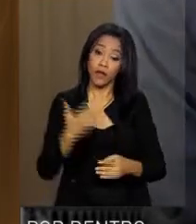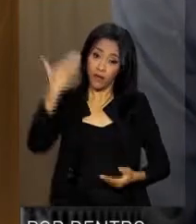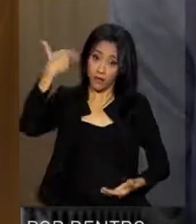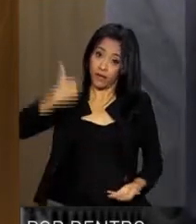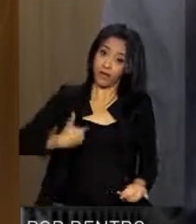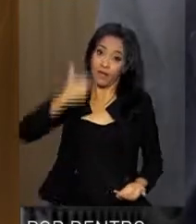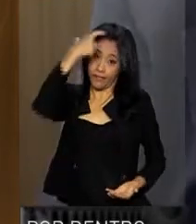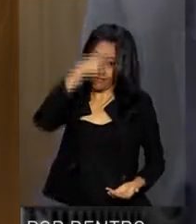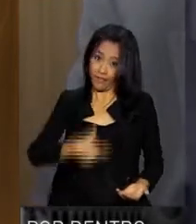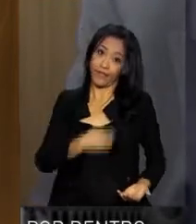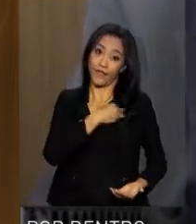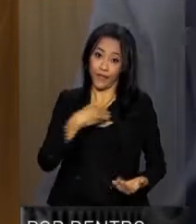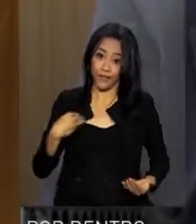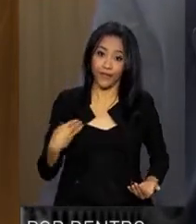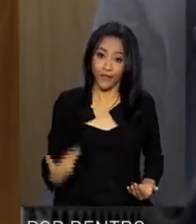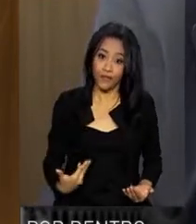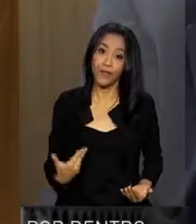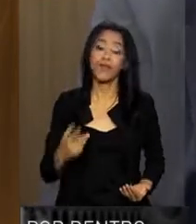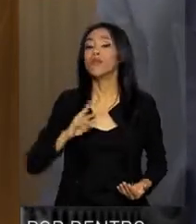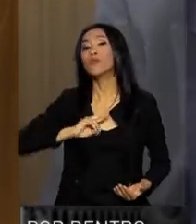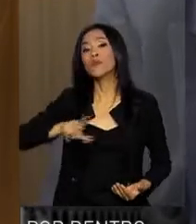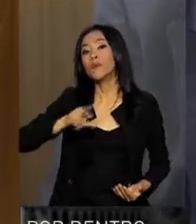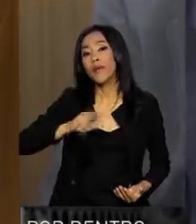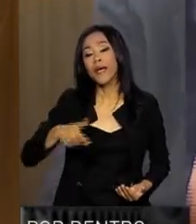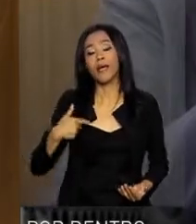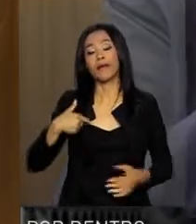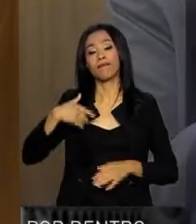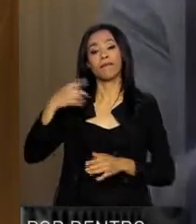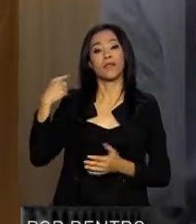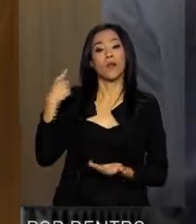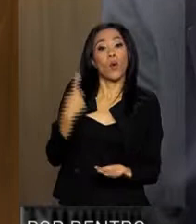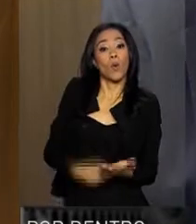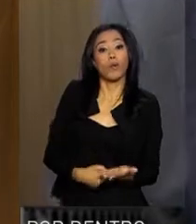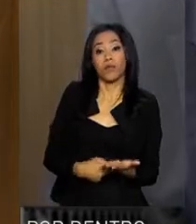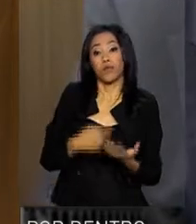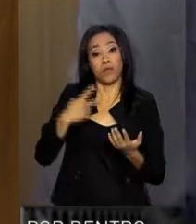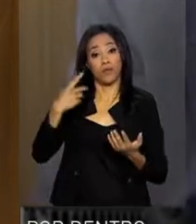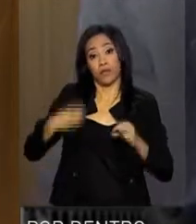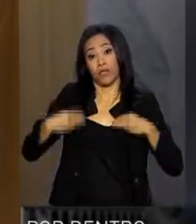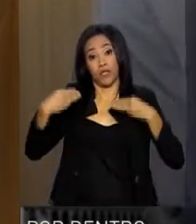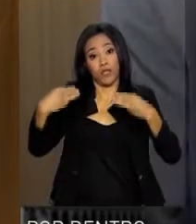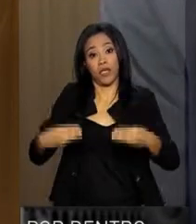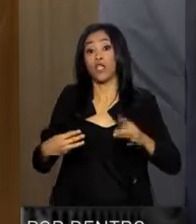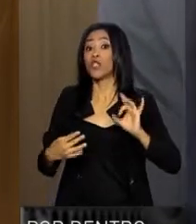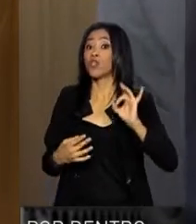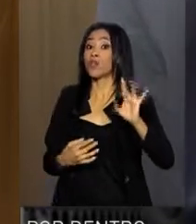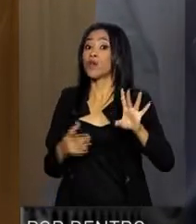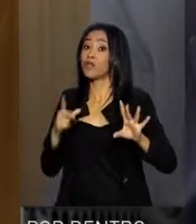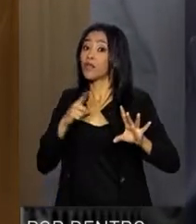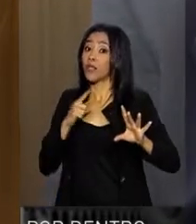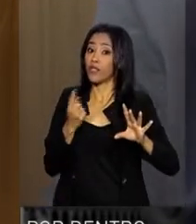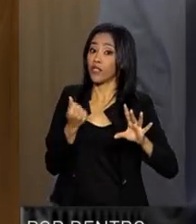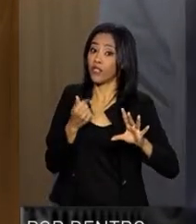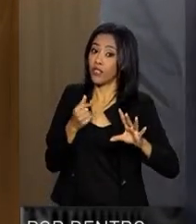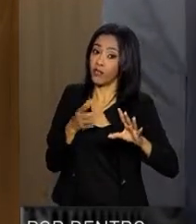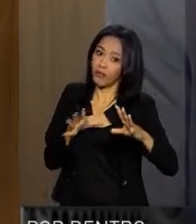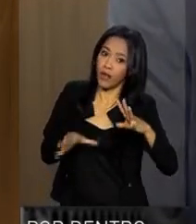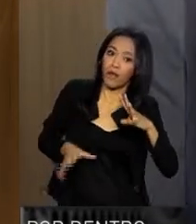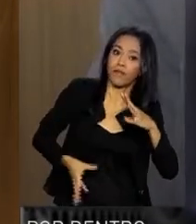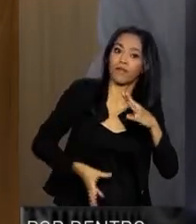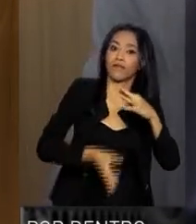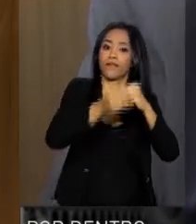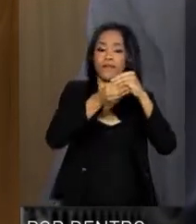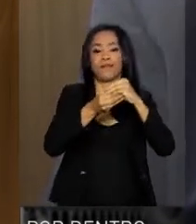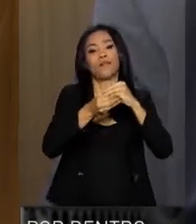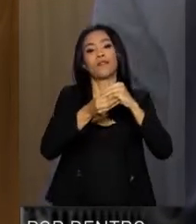ambiente não é competência do ministério interferir a não ser que haja recursos orçamentários oriundos